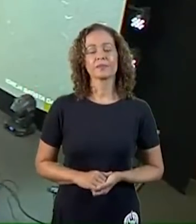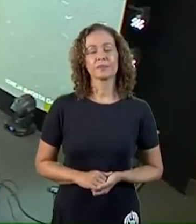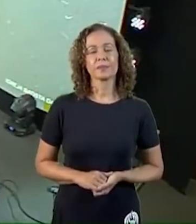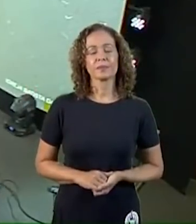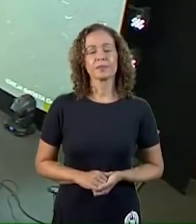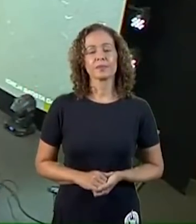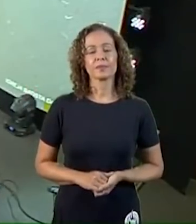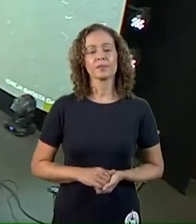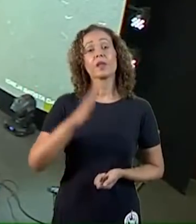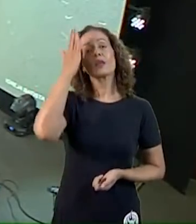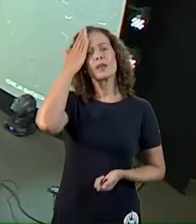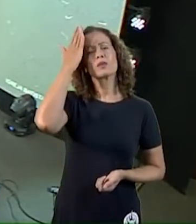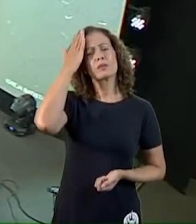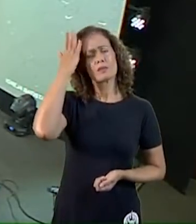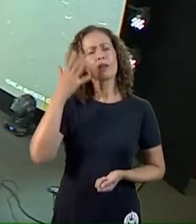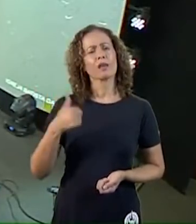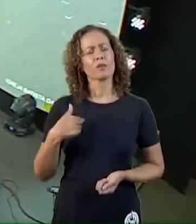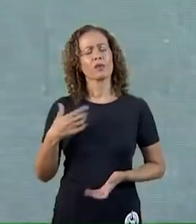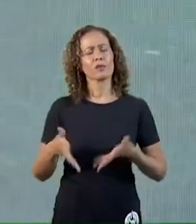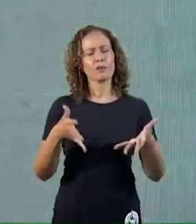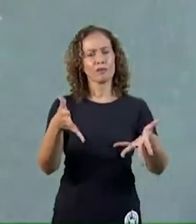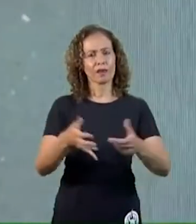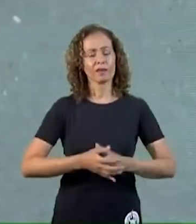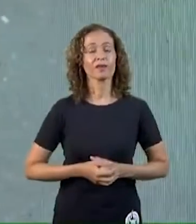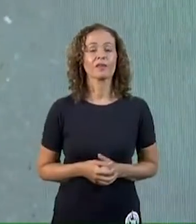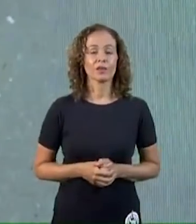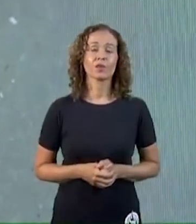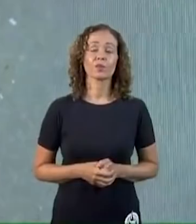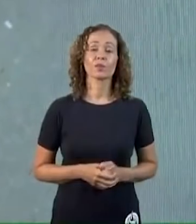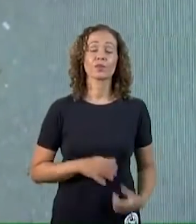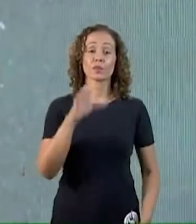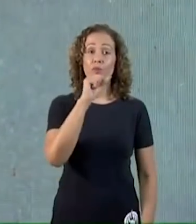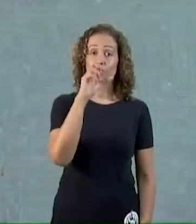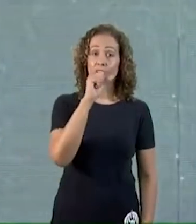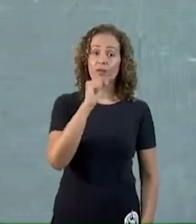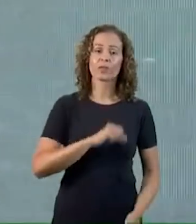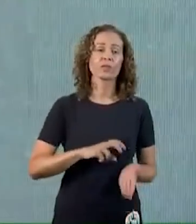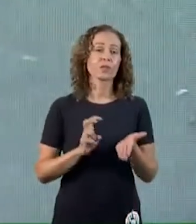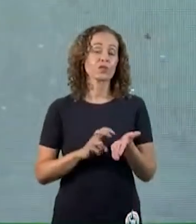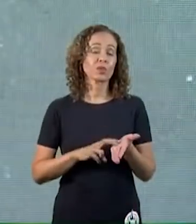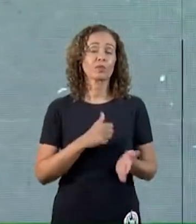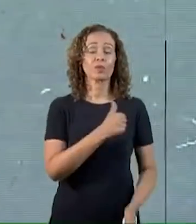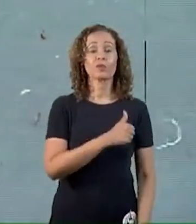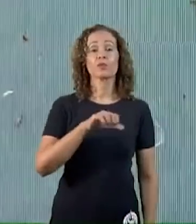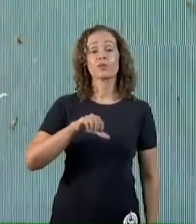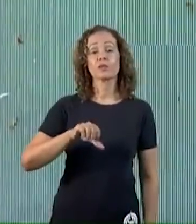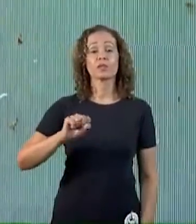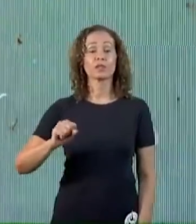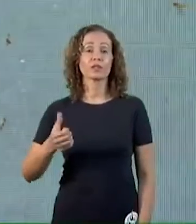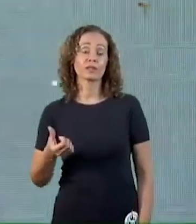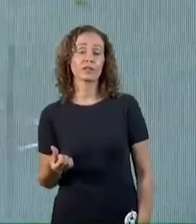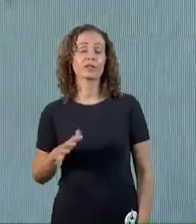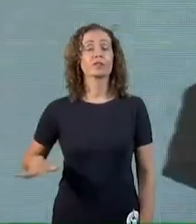Eu sei o que eu estou falando. Um sábado de manhã de 1986, eu estava aqui no bairro